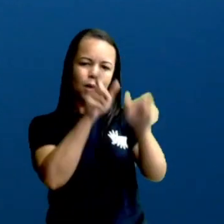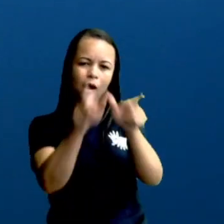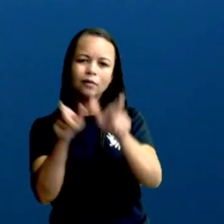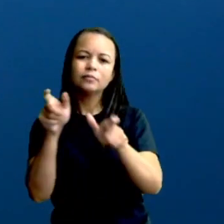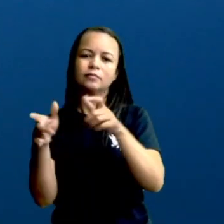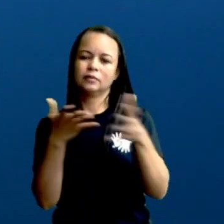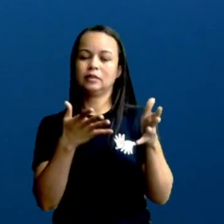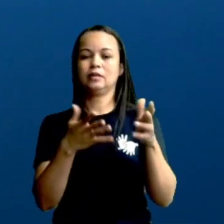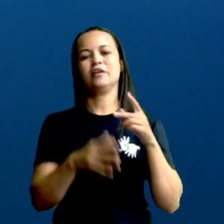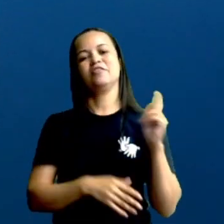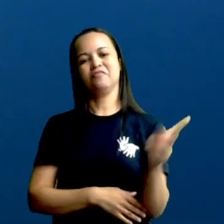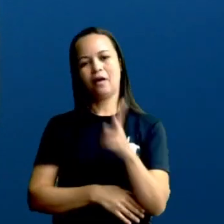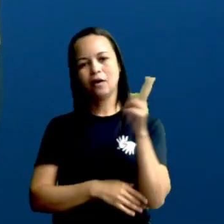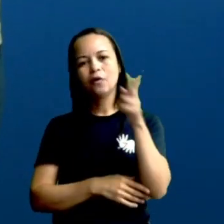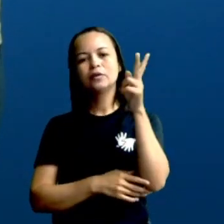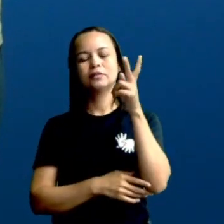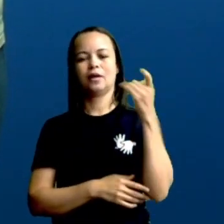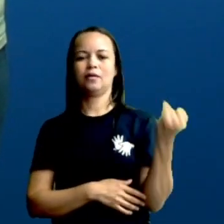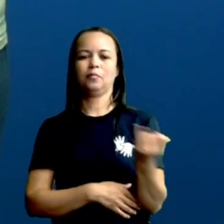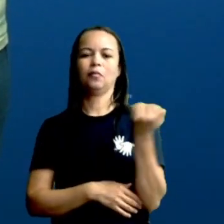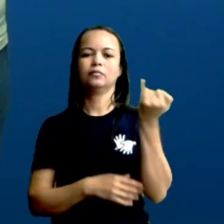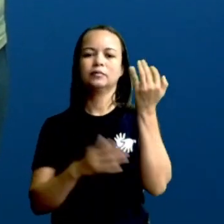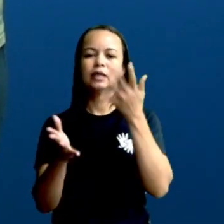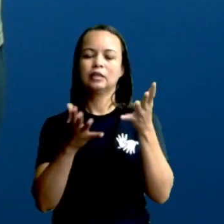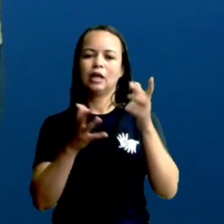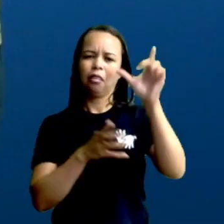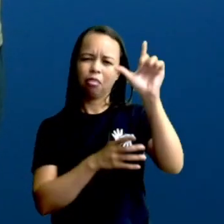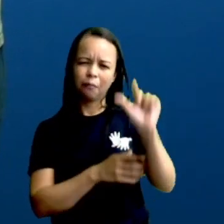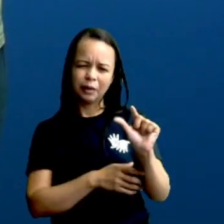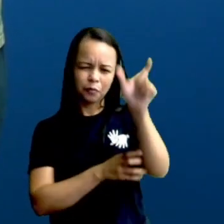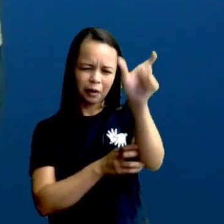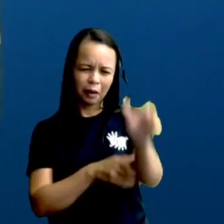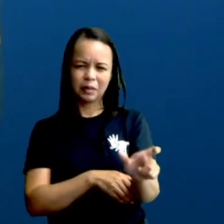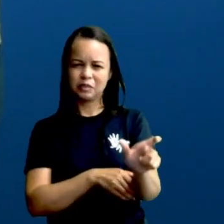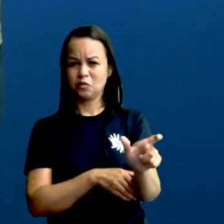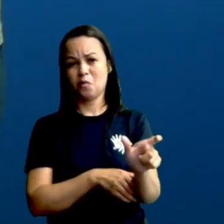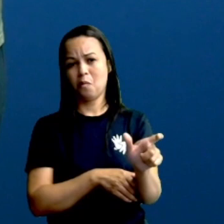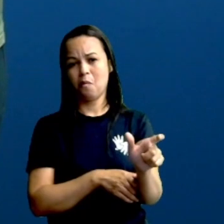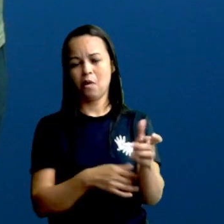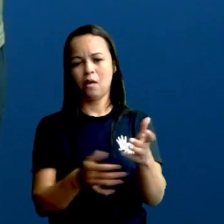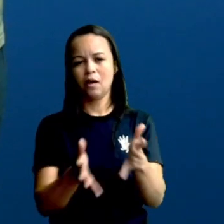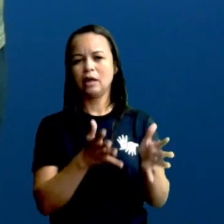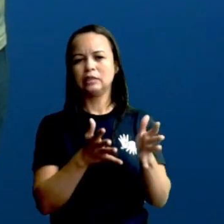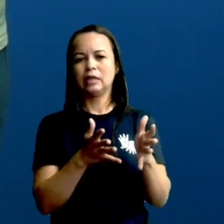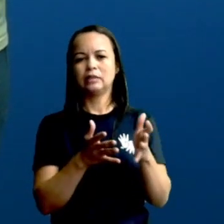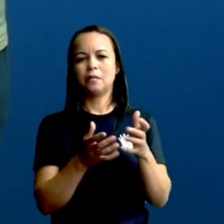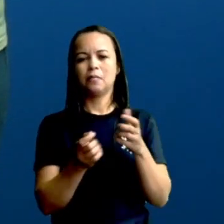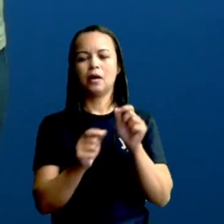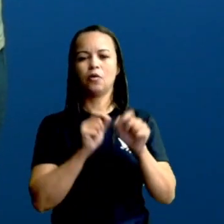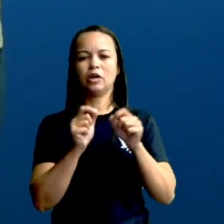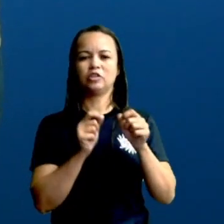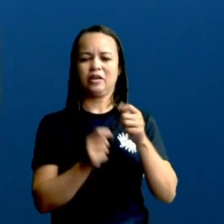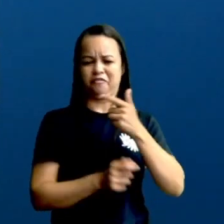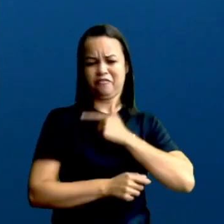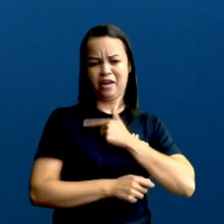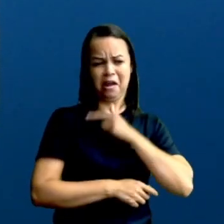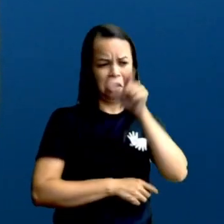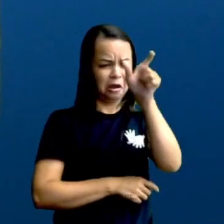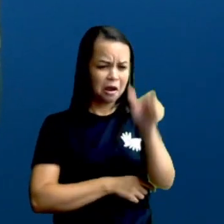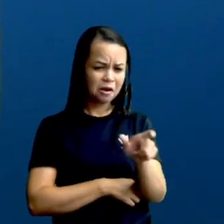e valorizar, né? Não diminuir a pessoa ou tratar mal ou achar que ela é